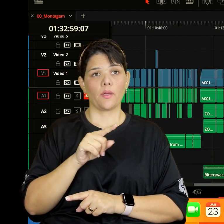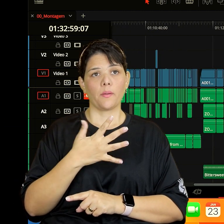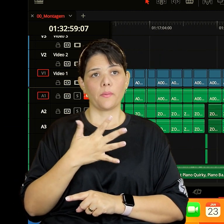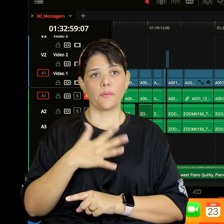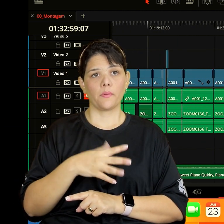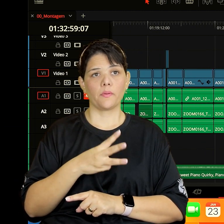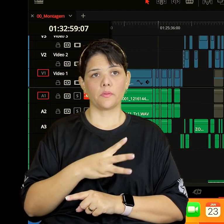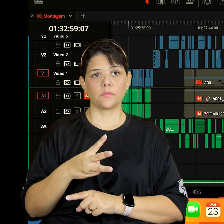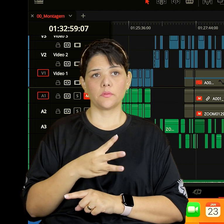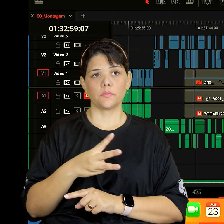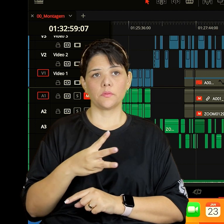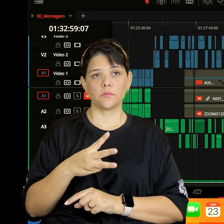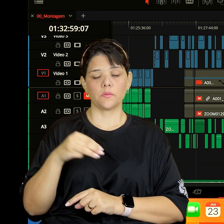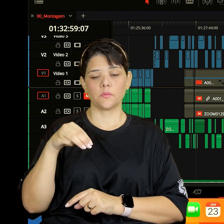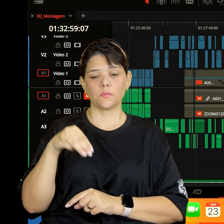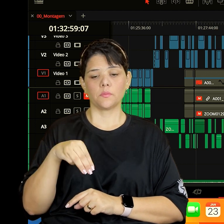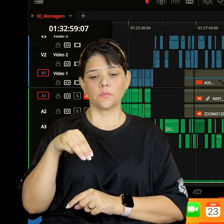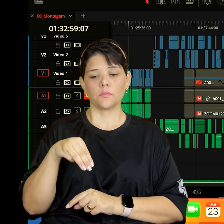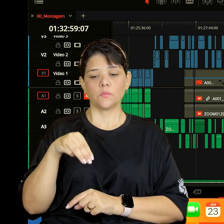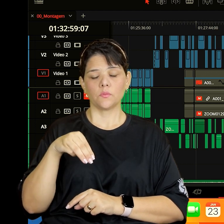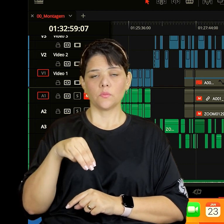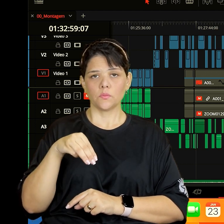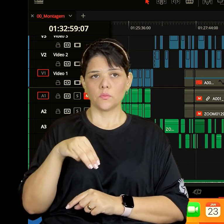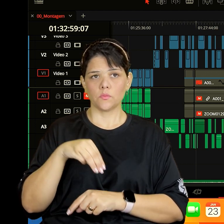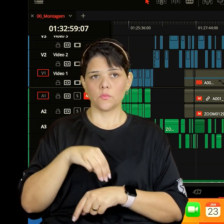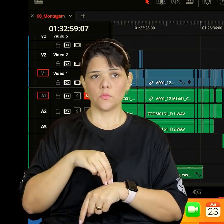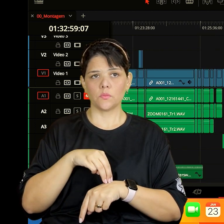33 minutos, deve estar dando uns 34.